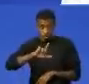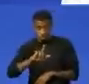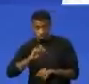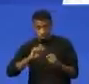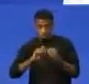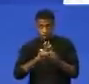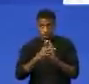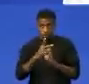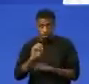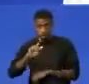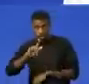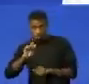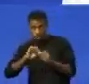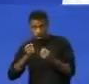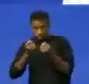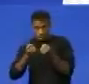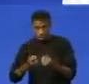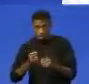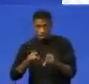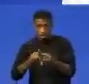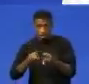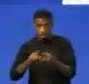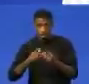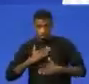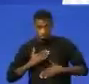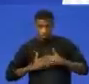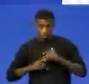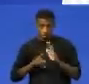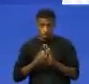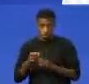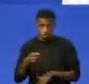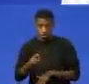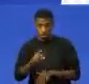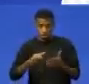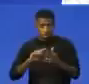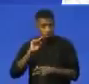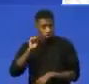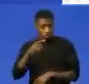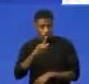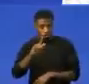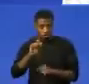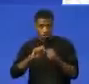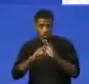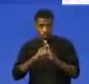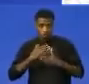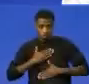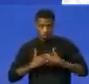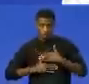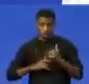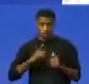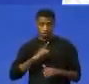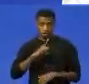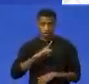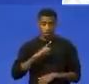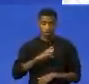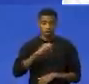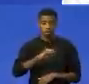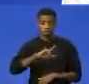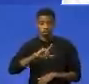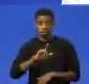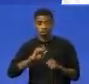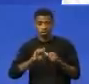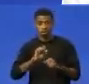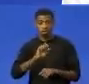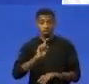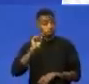para 200 gramas de massa, é a massa do rato. Para 1.000 gramas da massa corporal, você teria 1.500 miligramas de